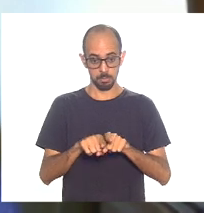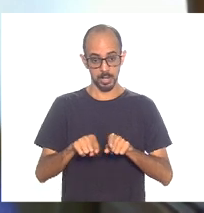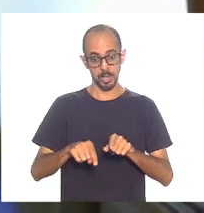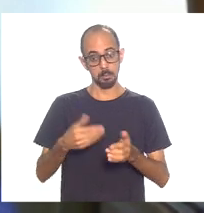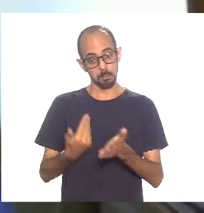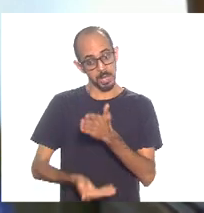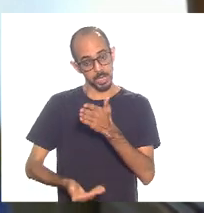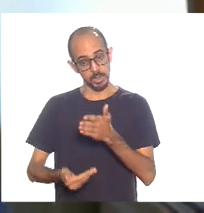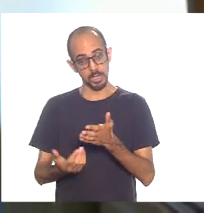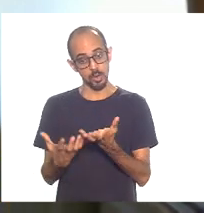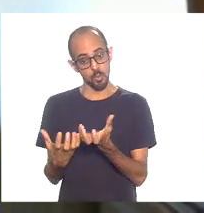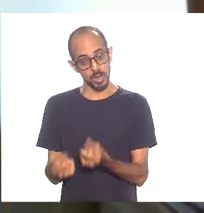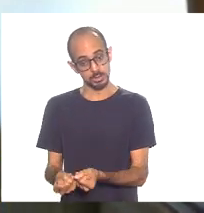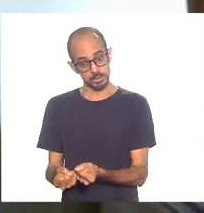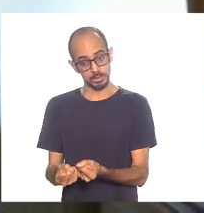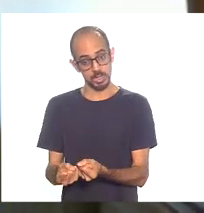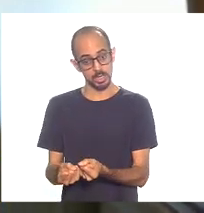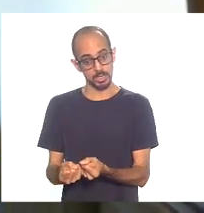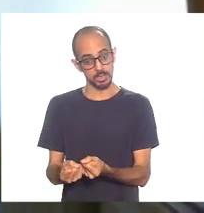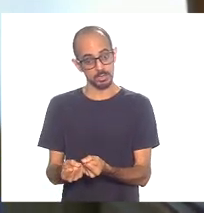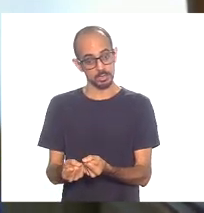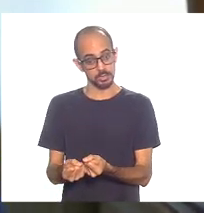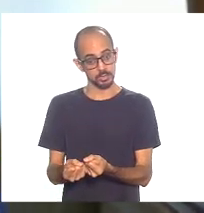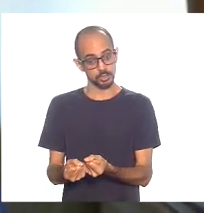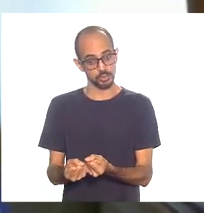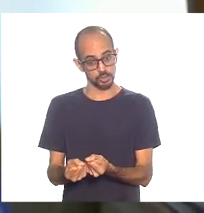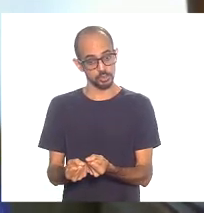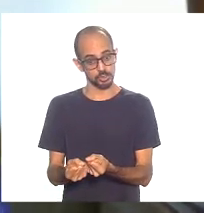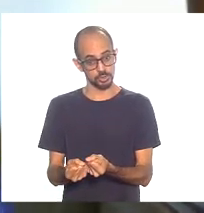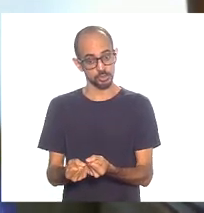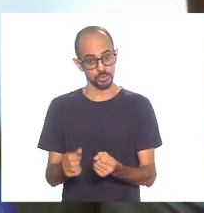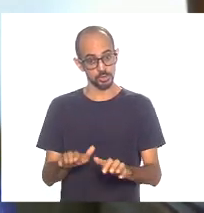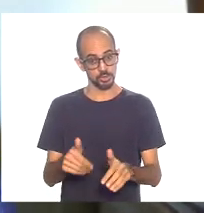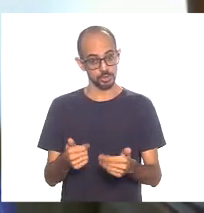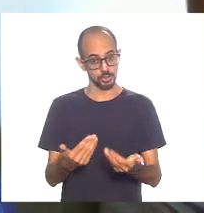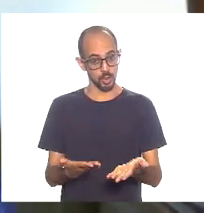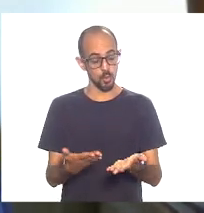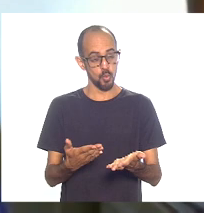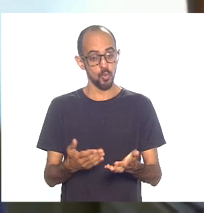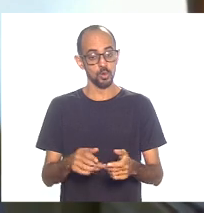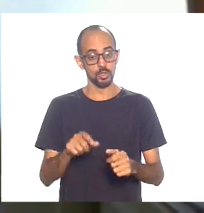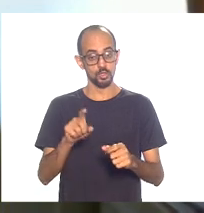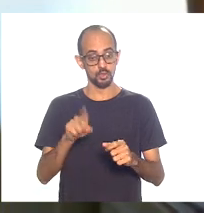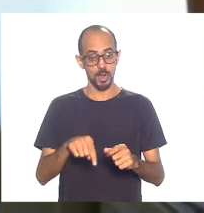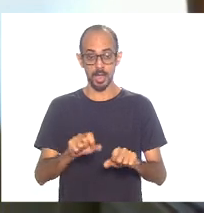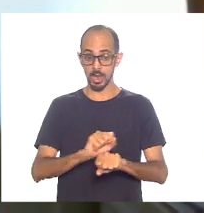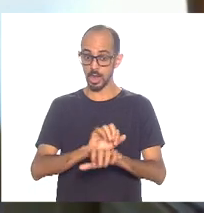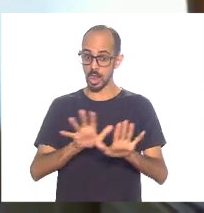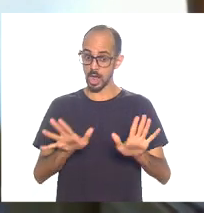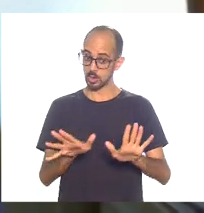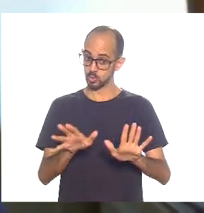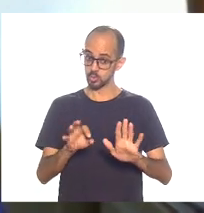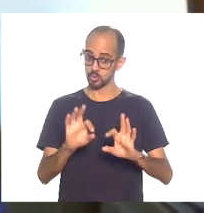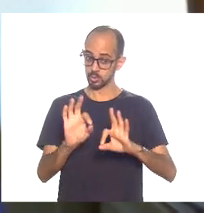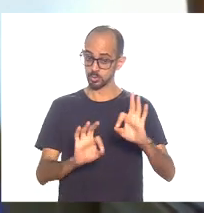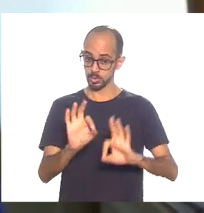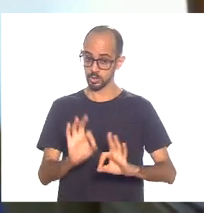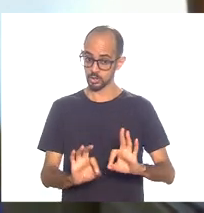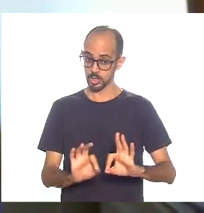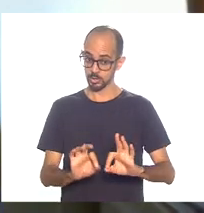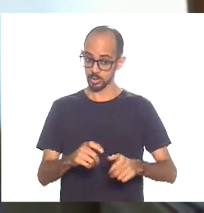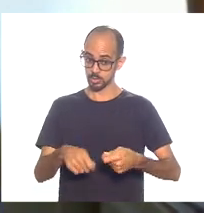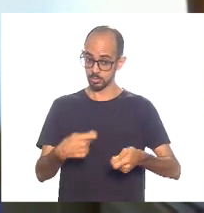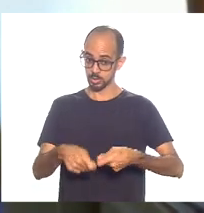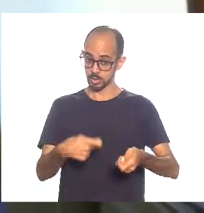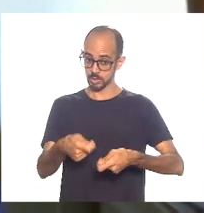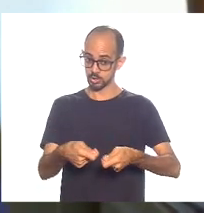recuperação fiscal. O senhor explicitou isso no seu projeto de decreto legislativo, isso ficou claríssimo